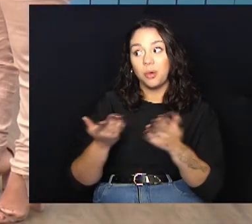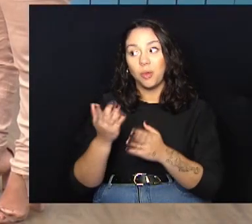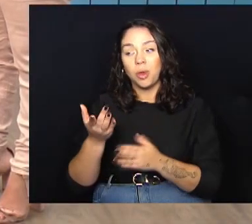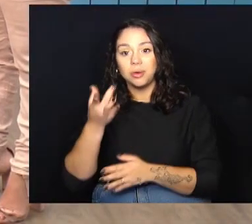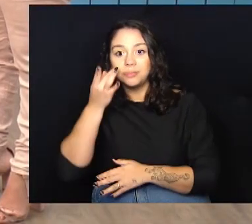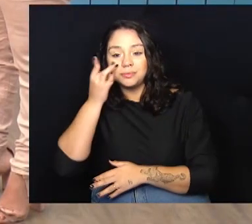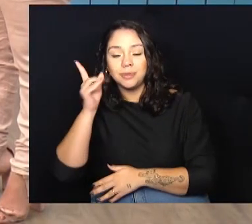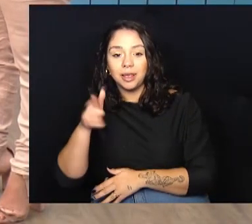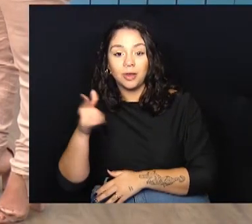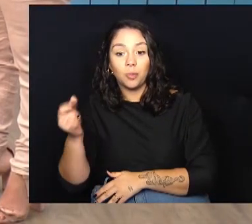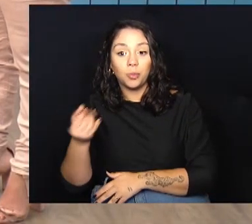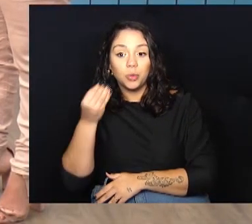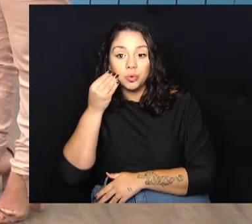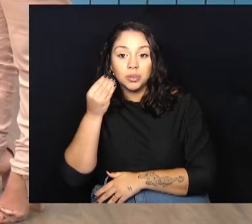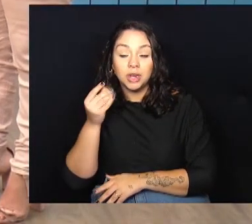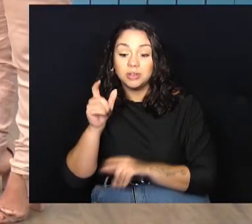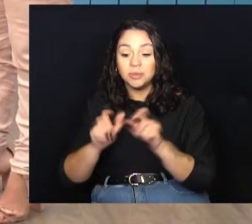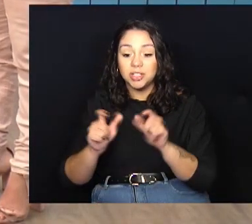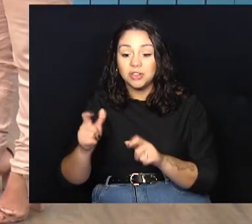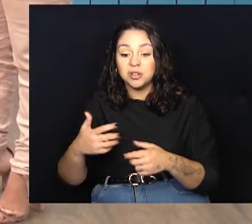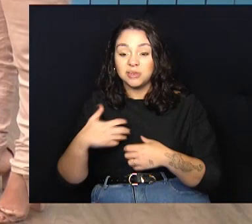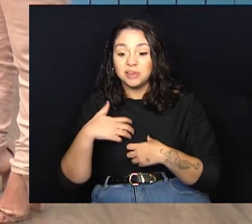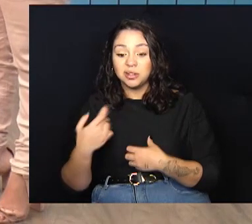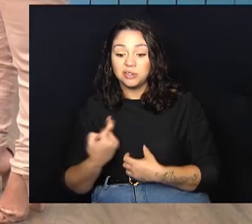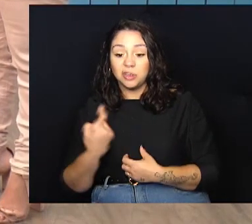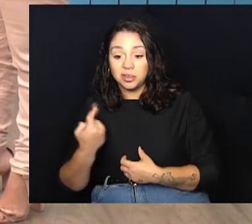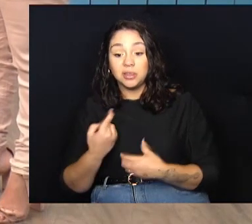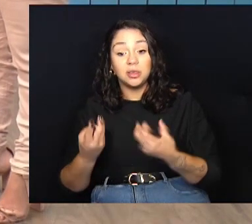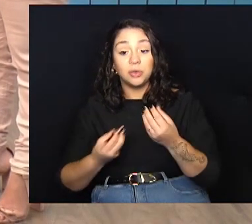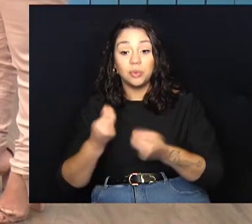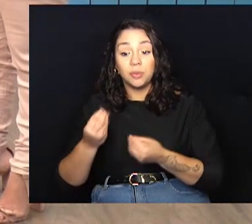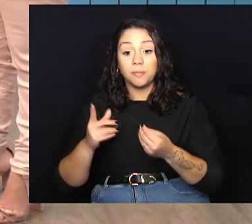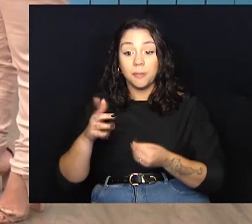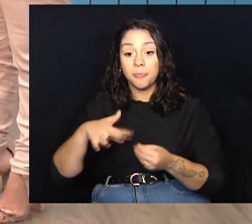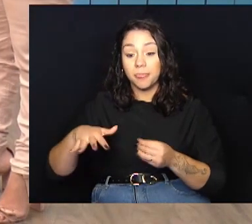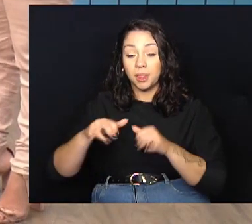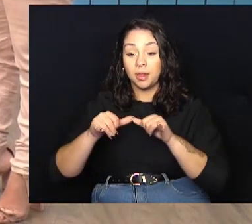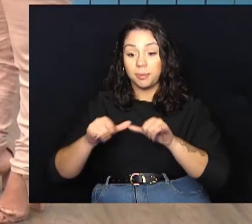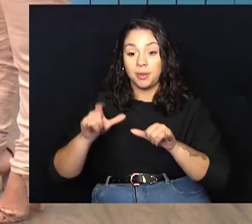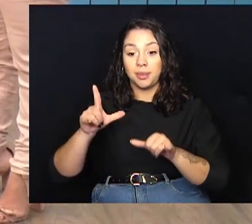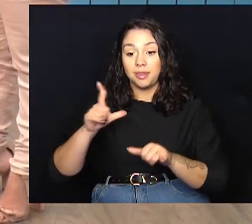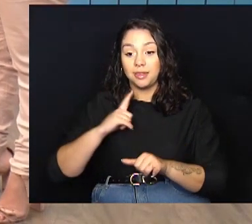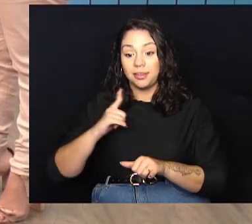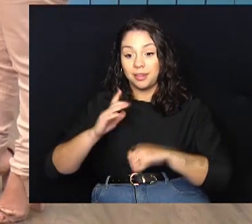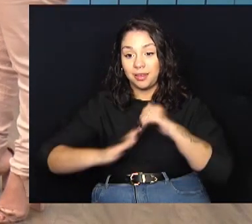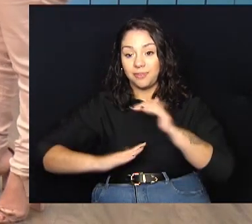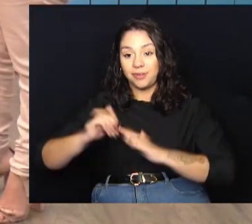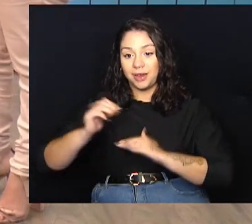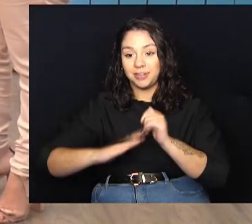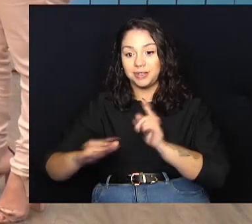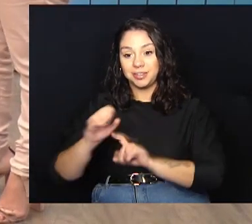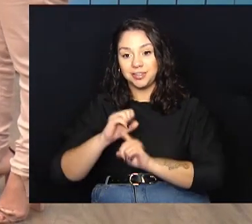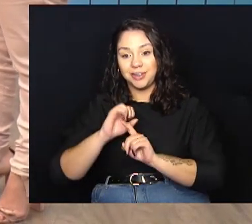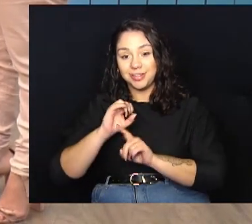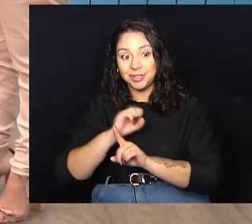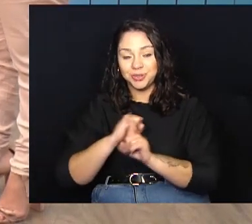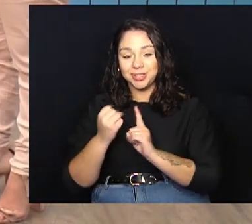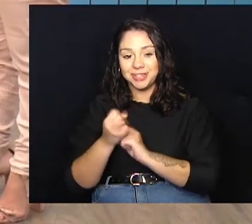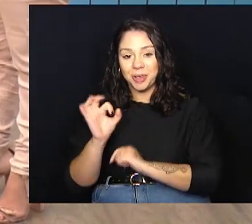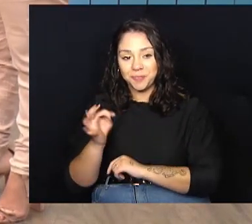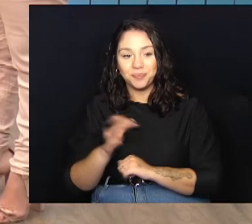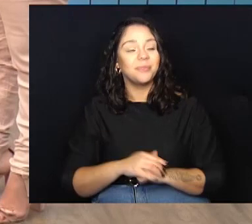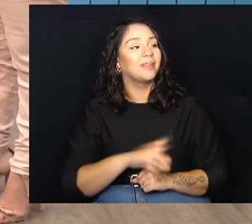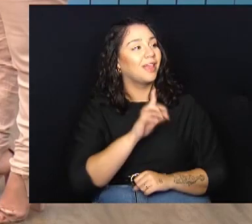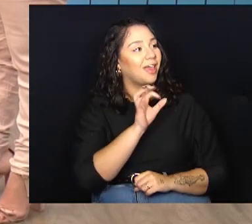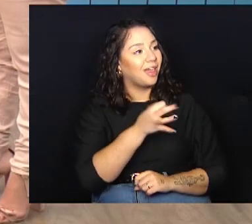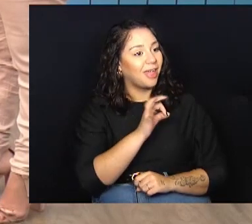Muita gente sente solidão e quem sabe o mercado ali faz um pouco dessa ação social exatamente muito bacana